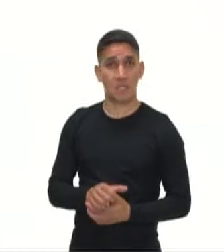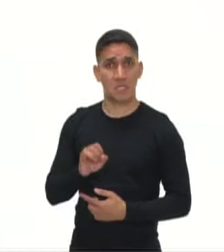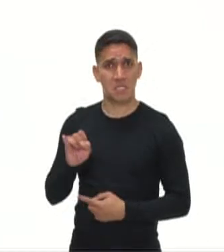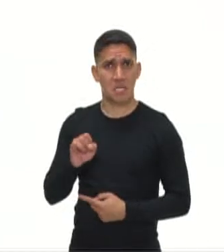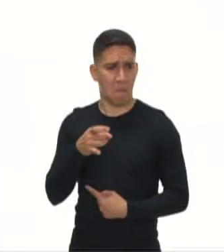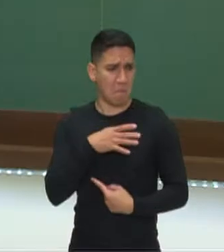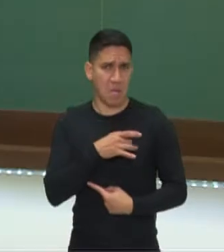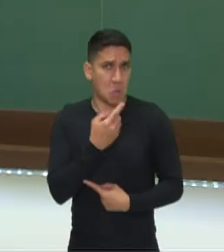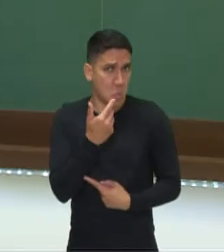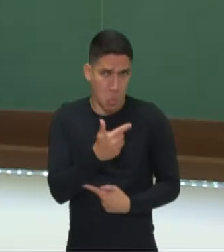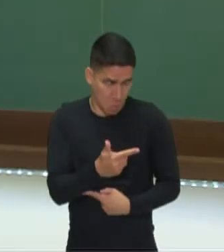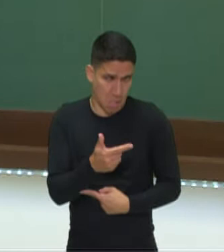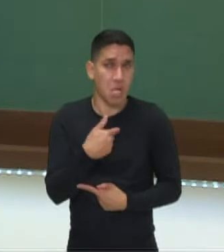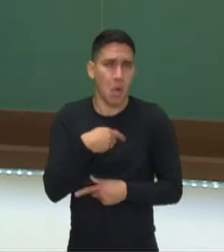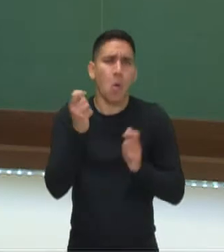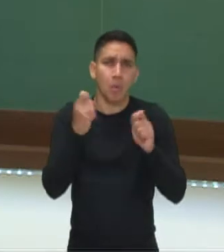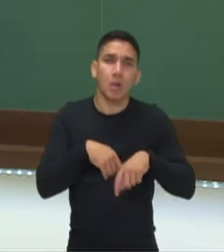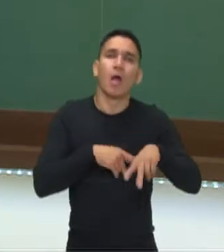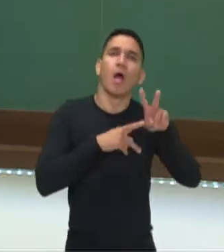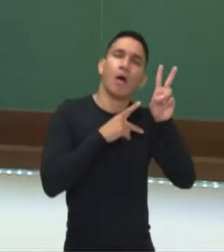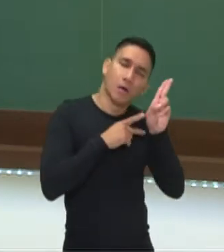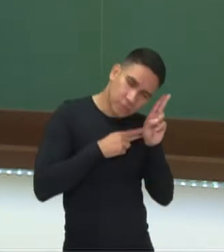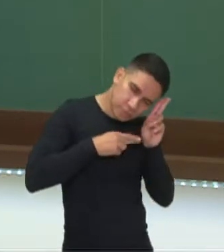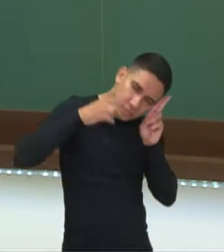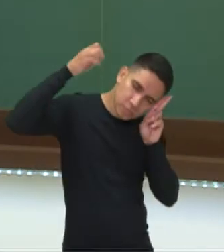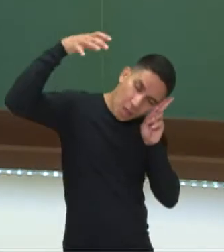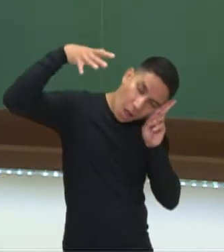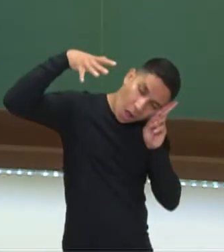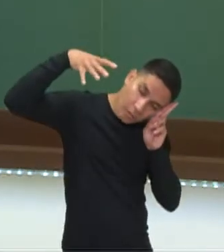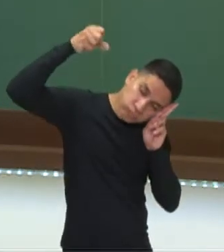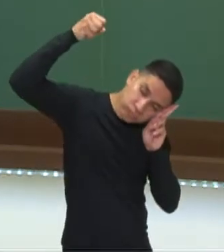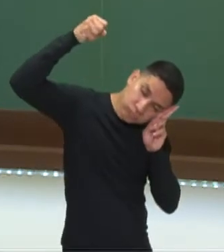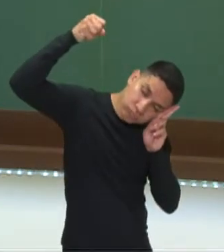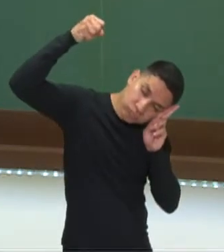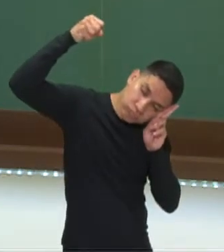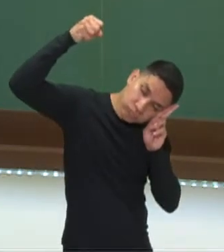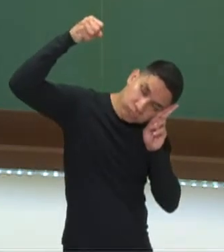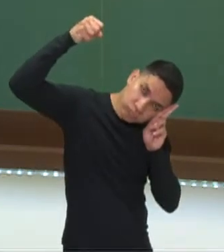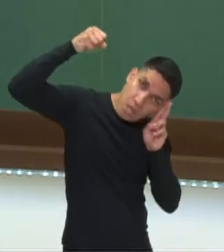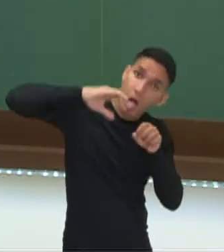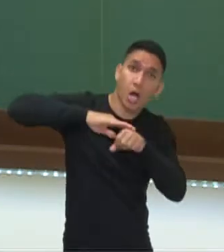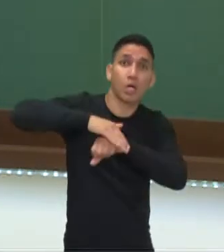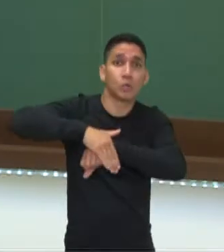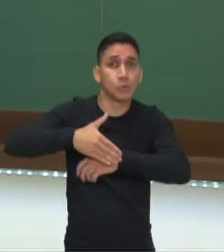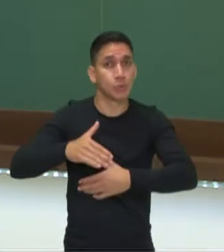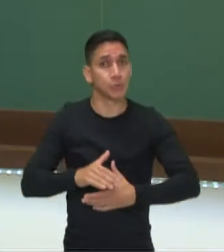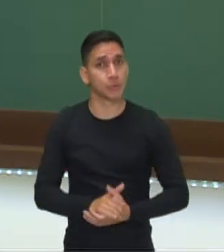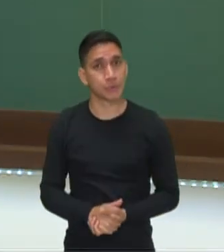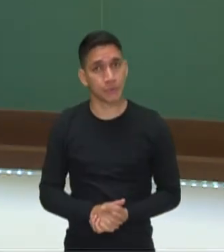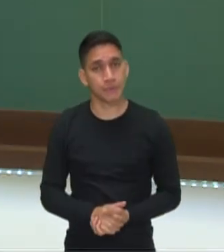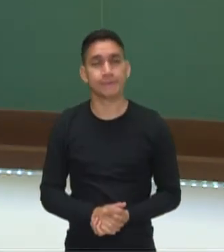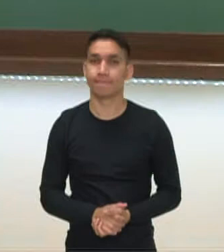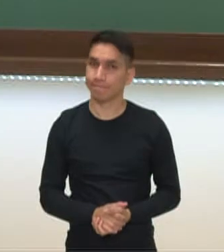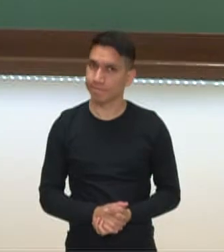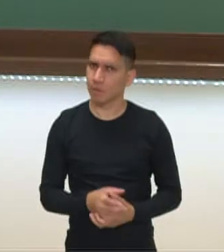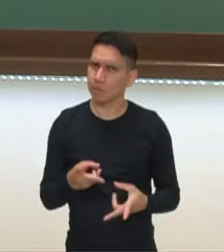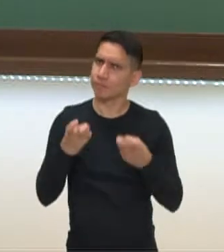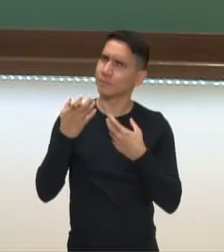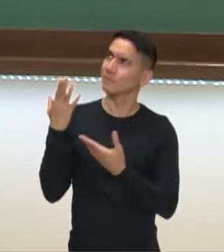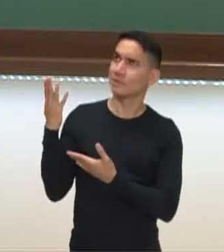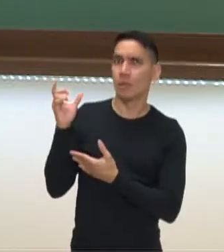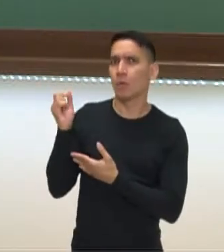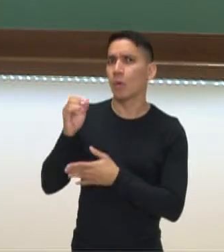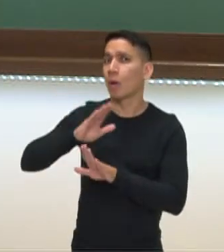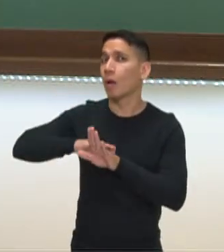não tivesse medo, eu poderia dormir com a luz apagada à noite. Então, a gente consegue observar aí que